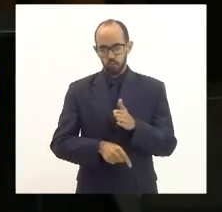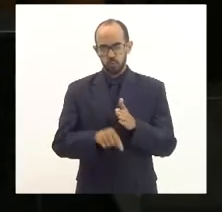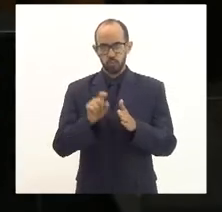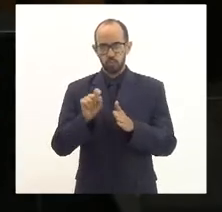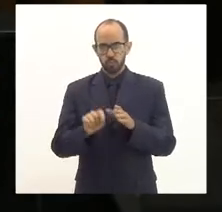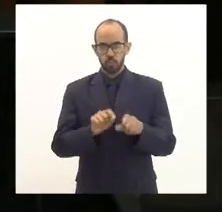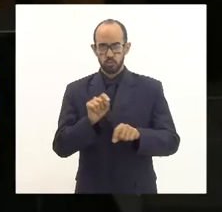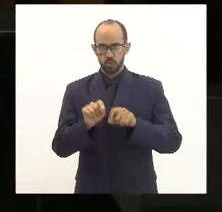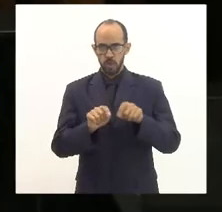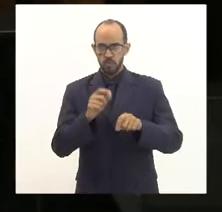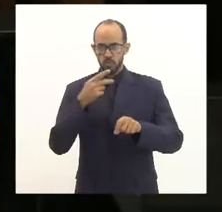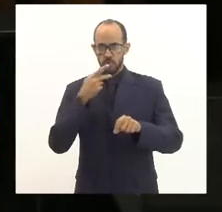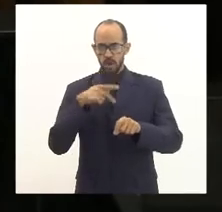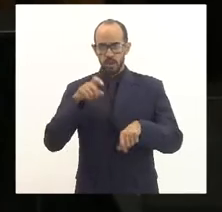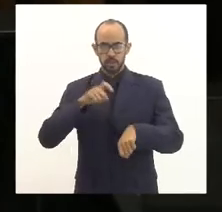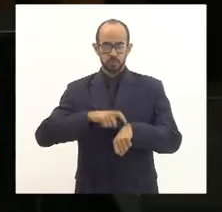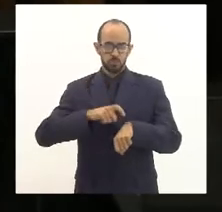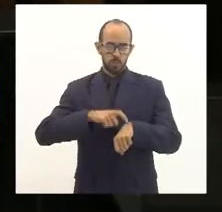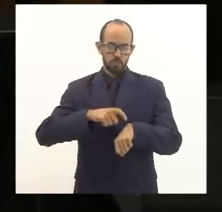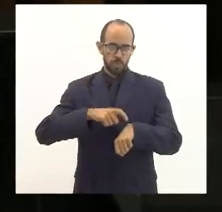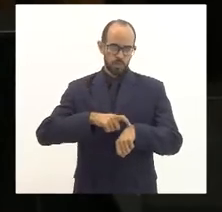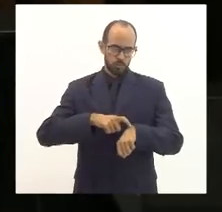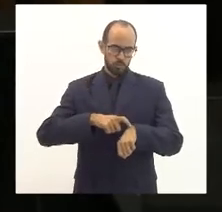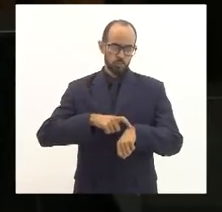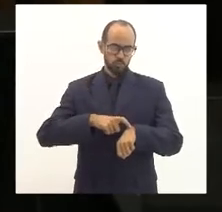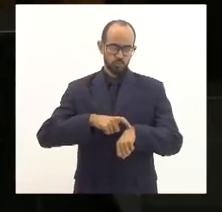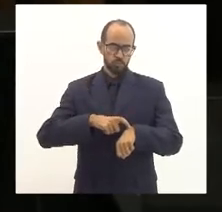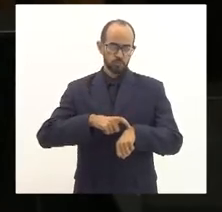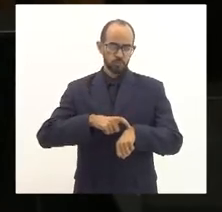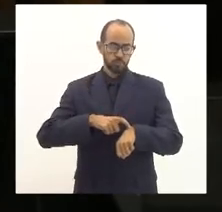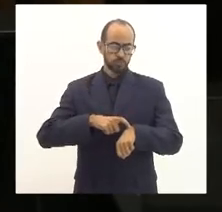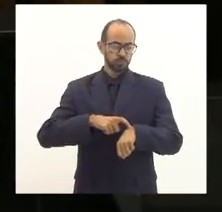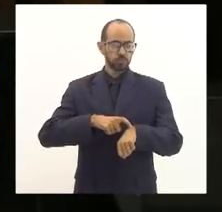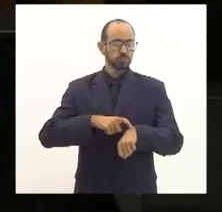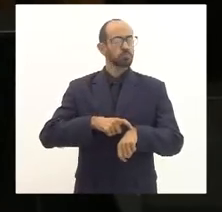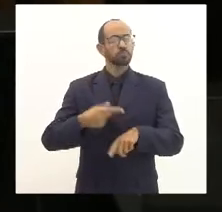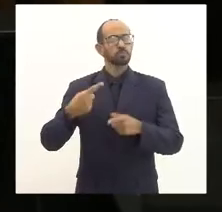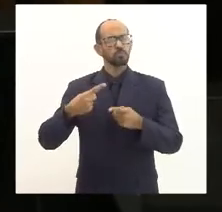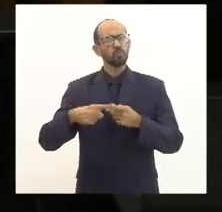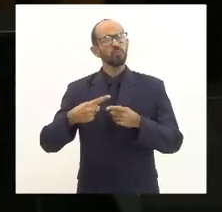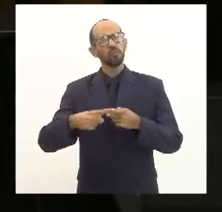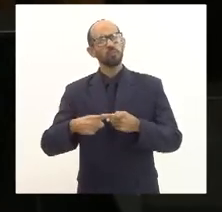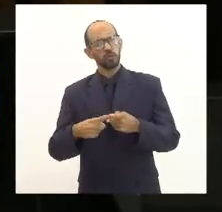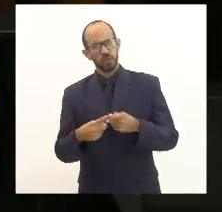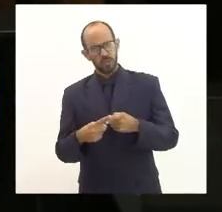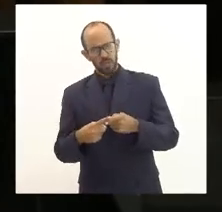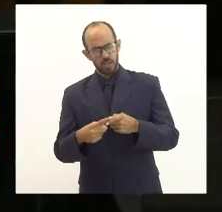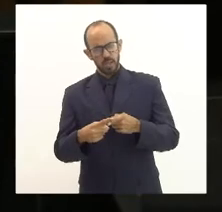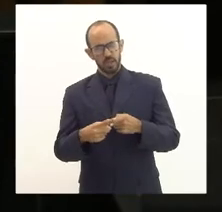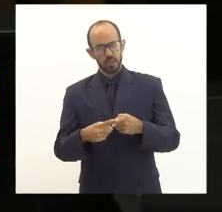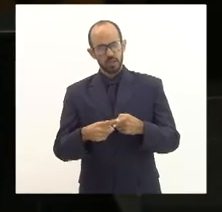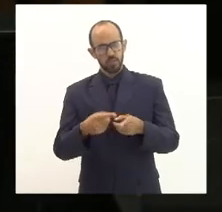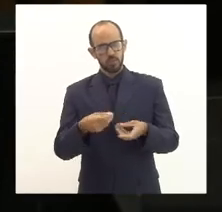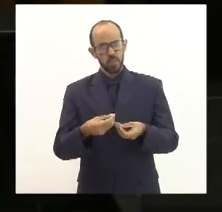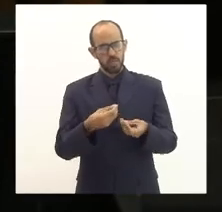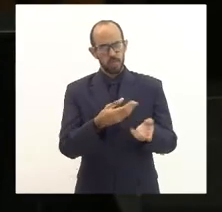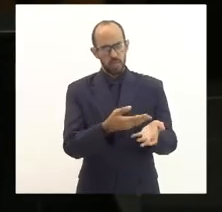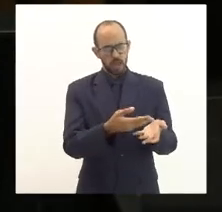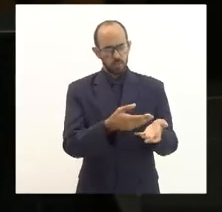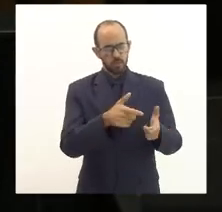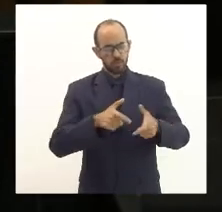é desse momento histórico que nós estamos vivendo e porquê O que foi conferida